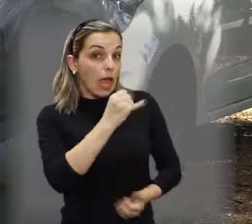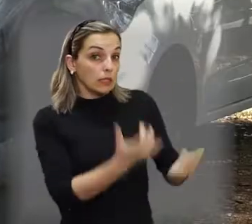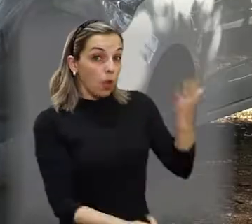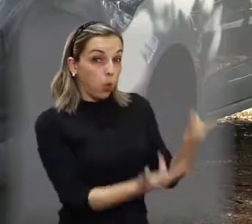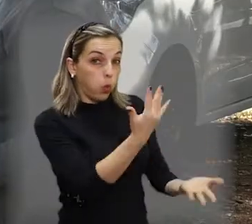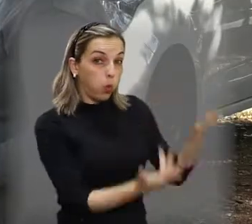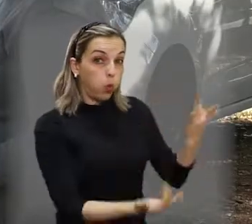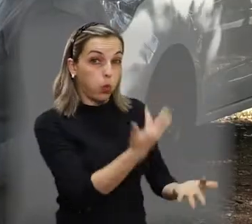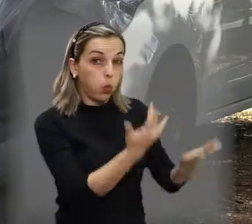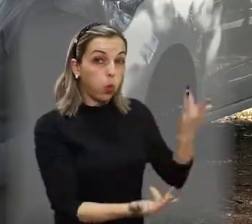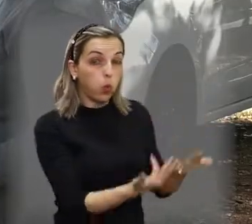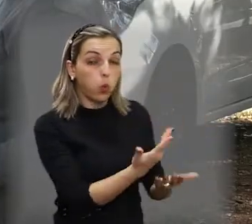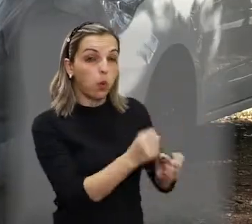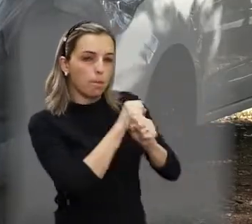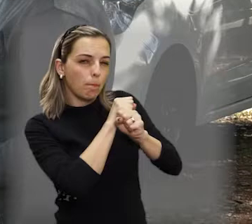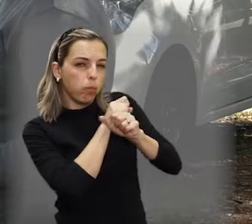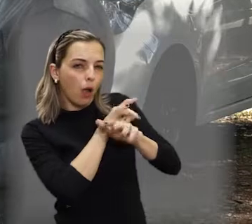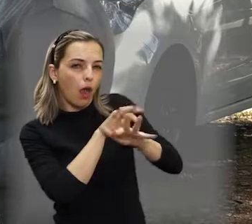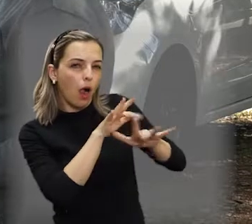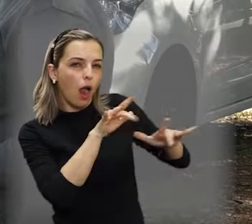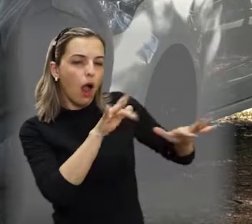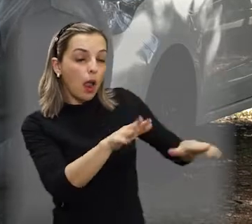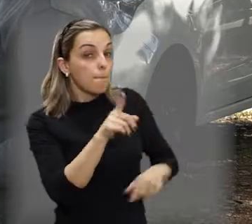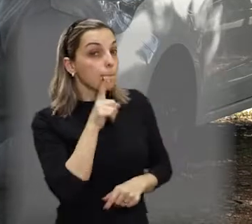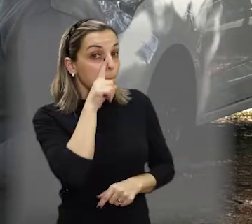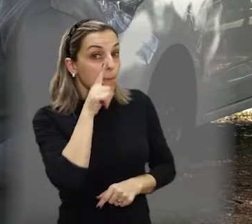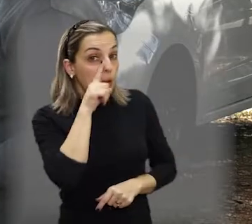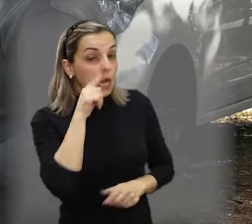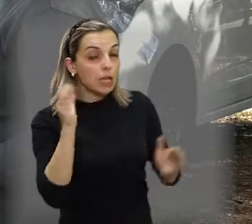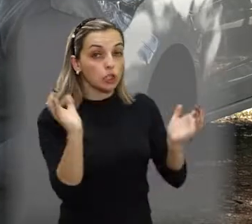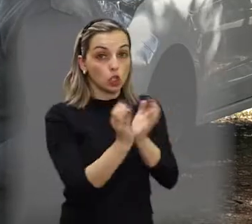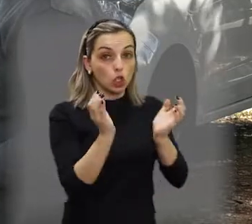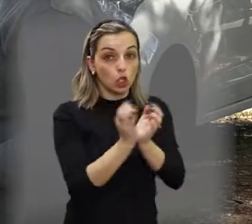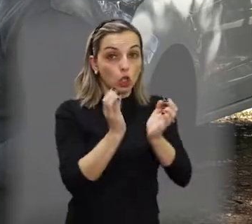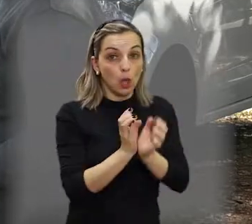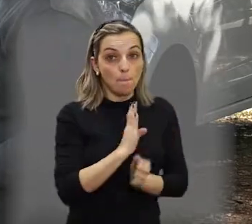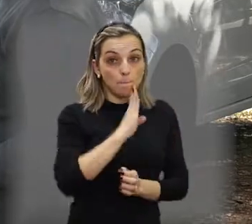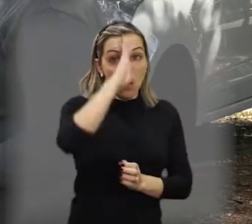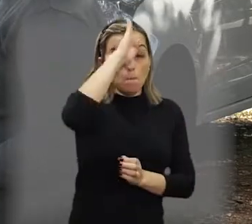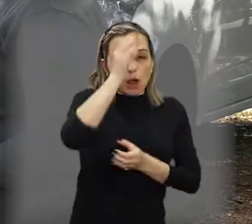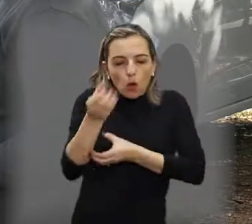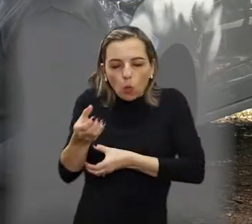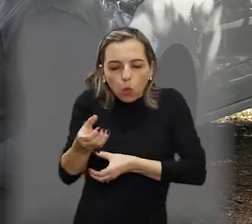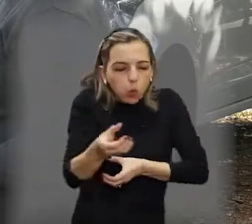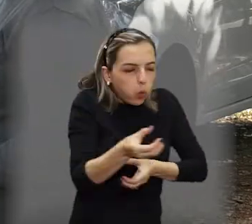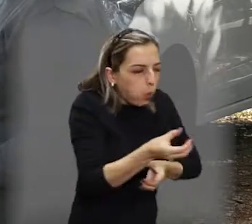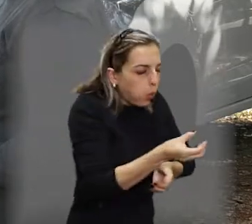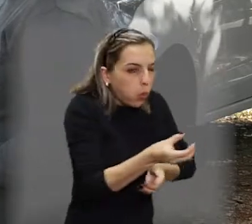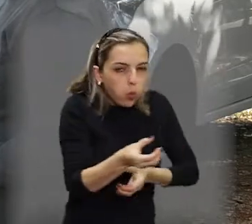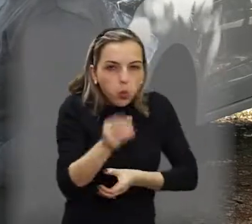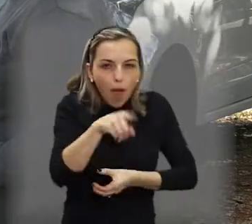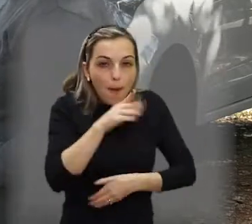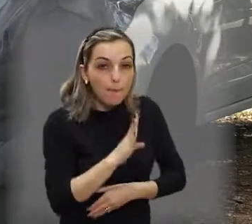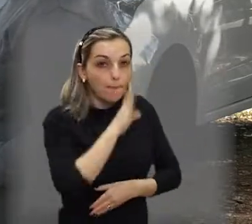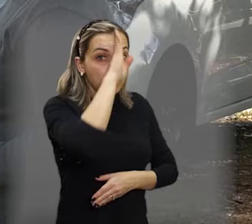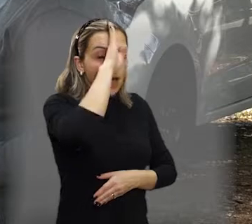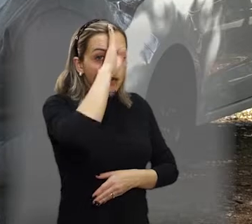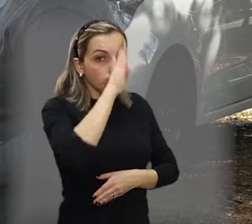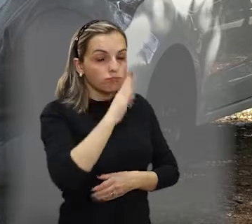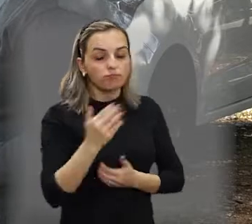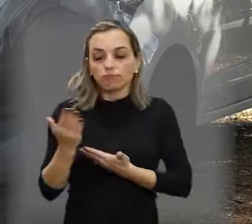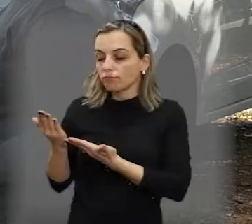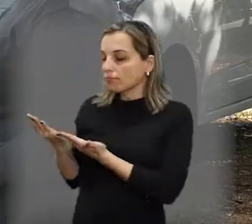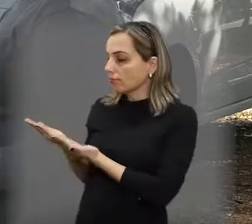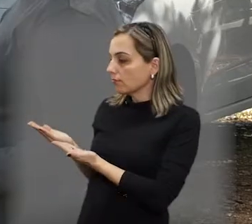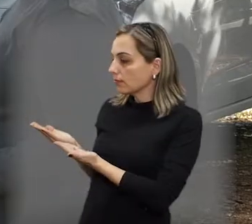né? Agora, para extinção de incêndio, a pessoa verificou e está no momento causando um incêndio, gerando um risco, Corpo de Bombeiros é o órgão prioritário